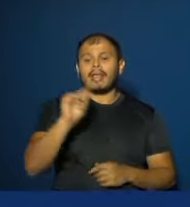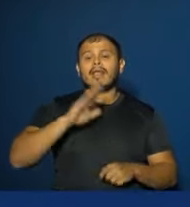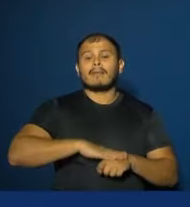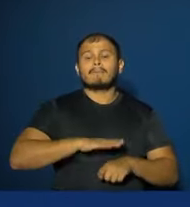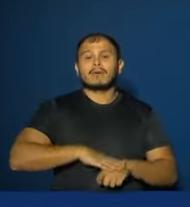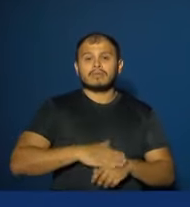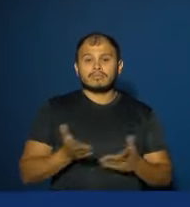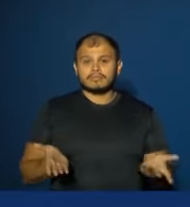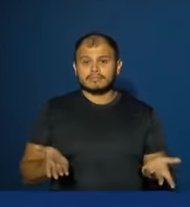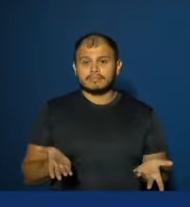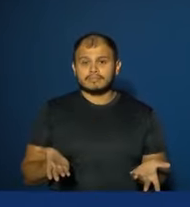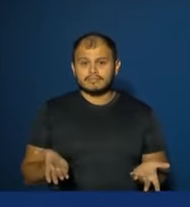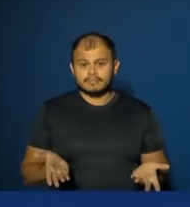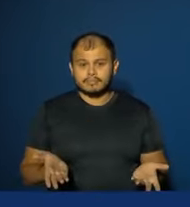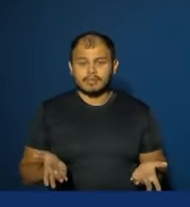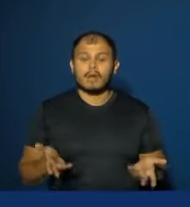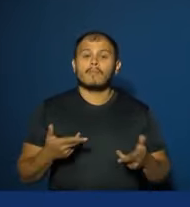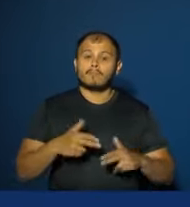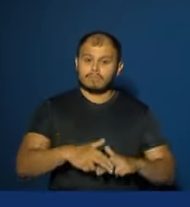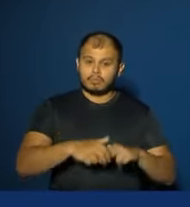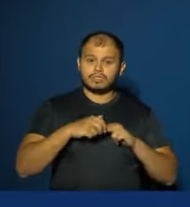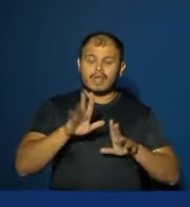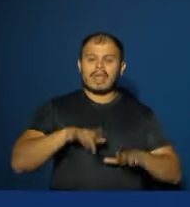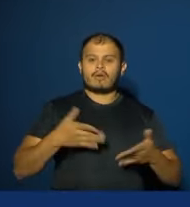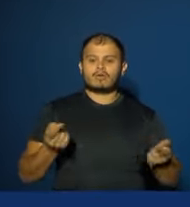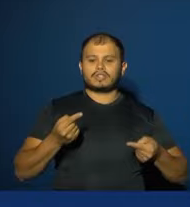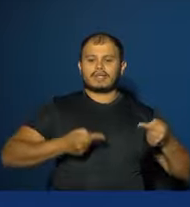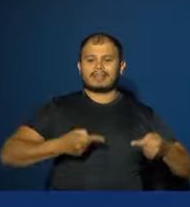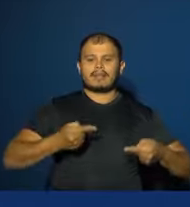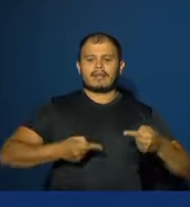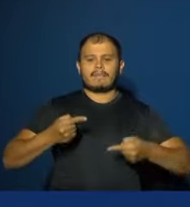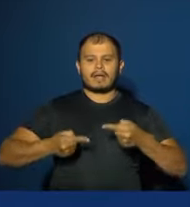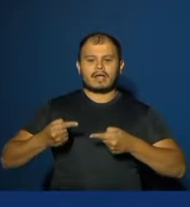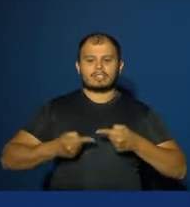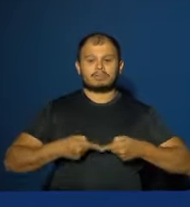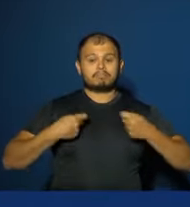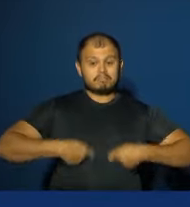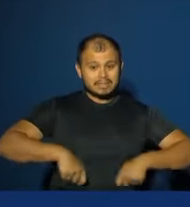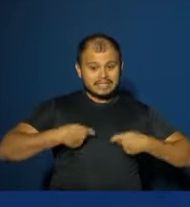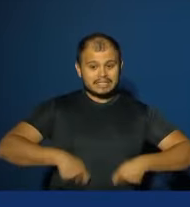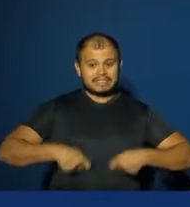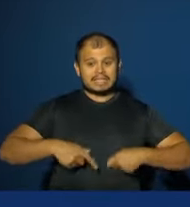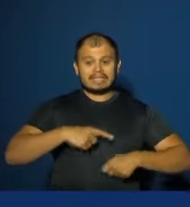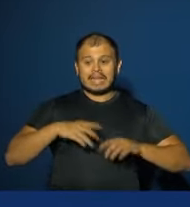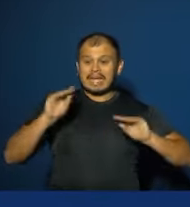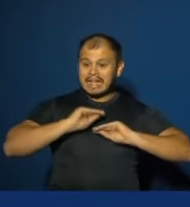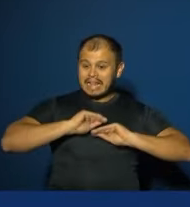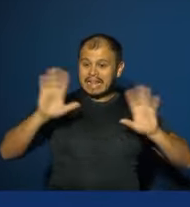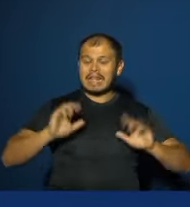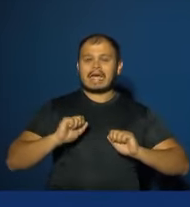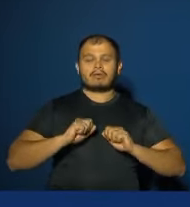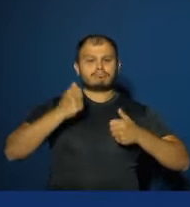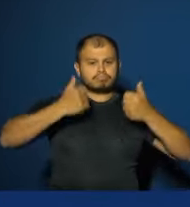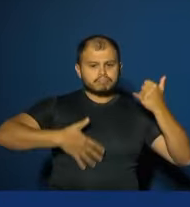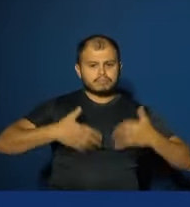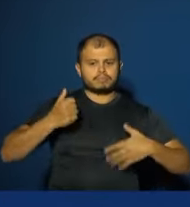pagar? Entendeu? Então, esse é o debate que nós precisamos fazer de forma clara,